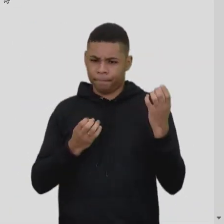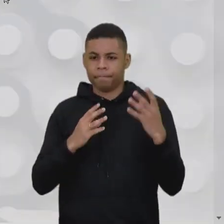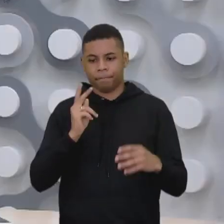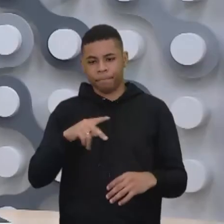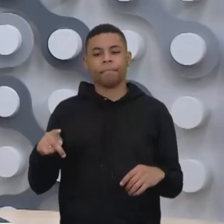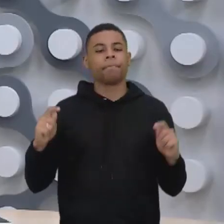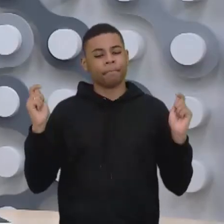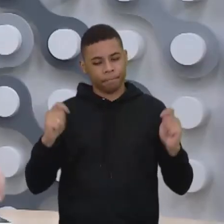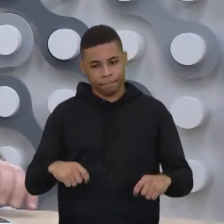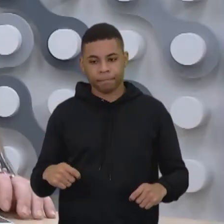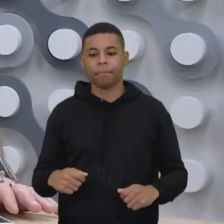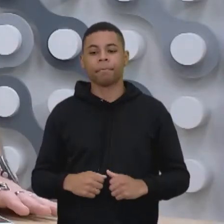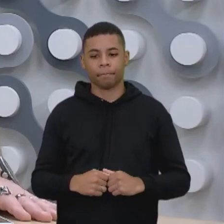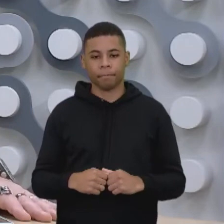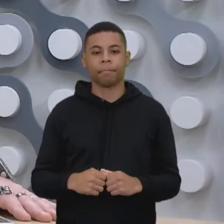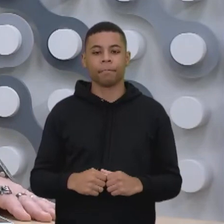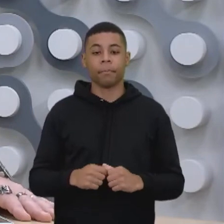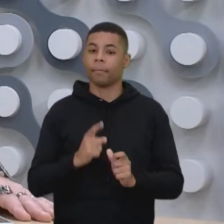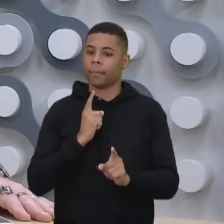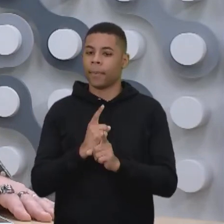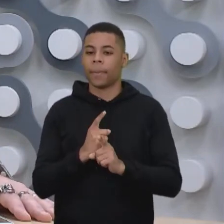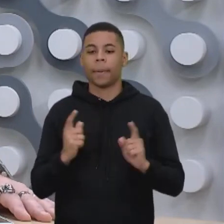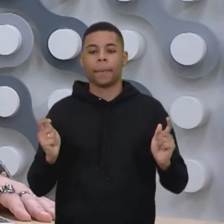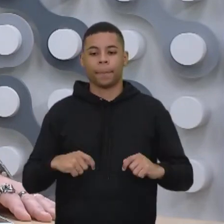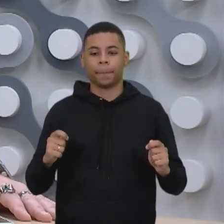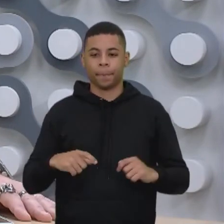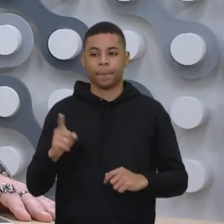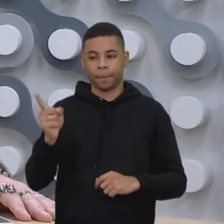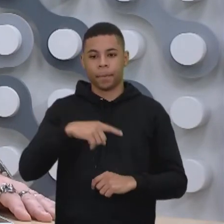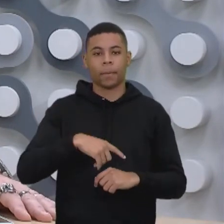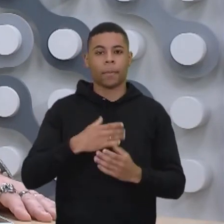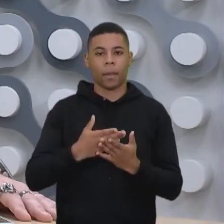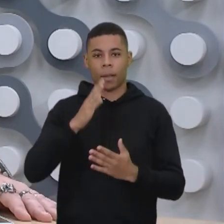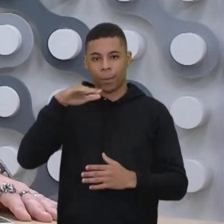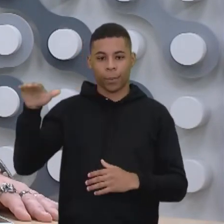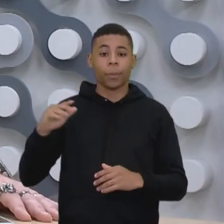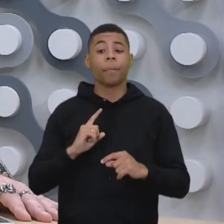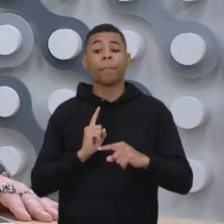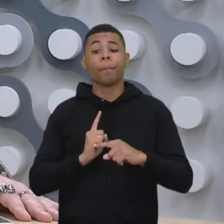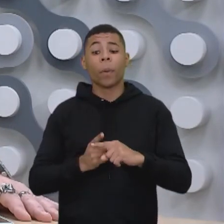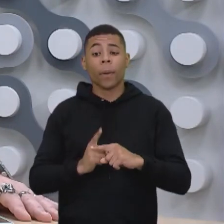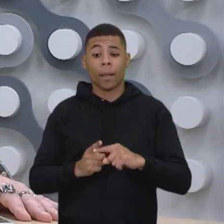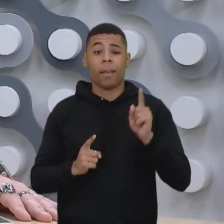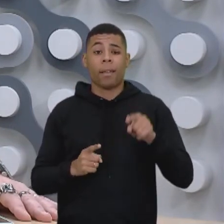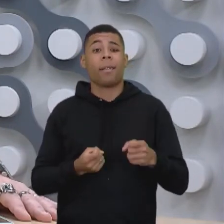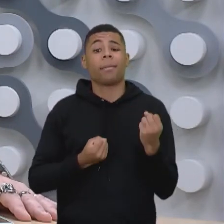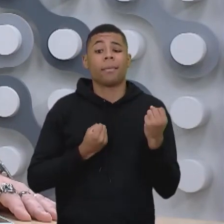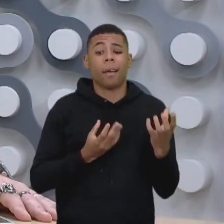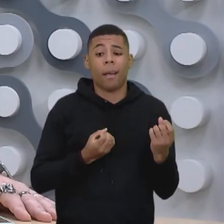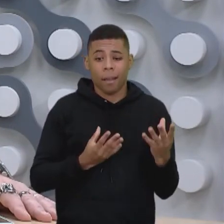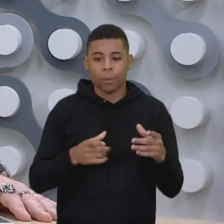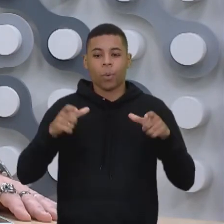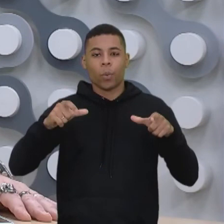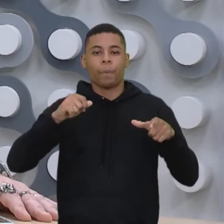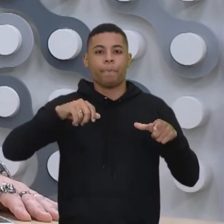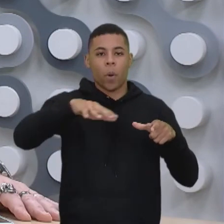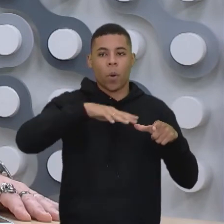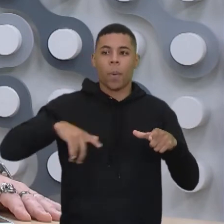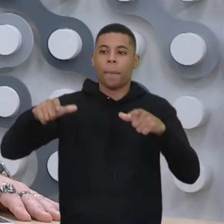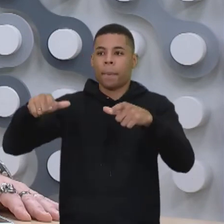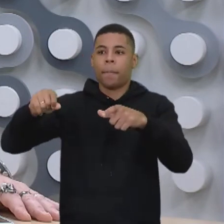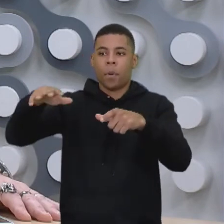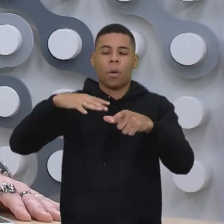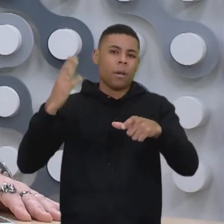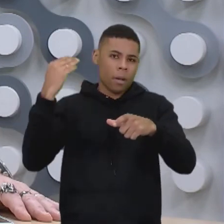professor pode também identificar aí com os alunos, né, porque são dados aí demográficos, né? A gente já até mostrou